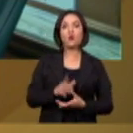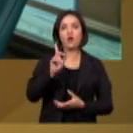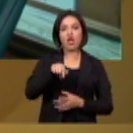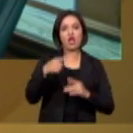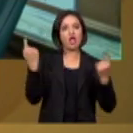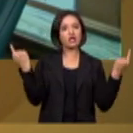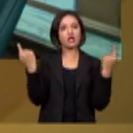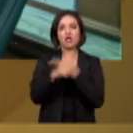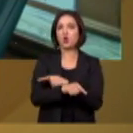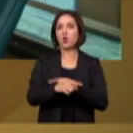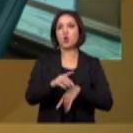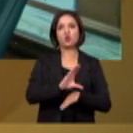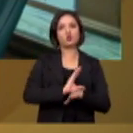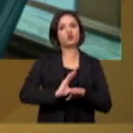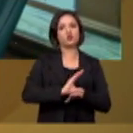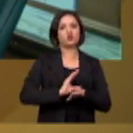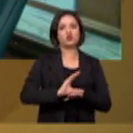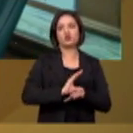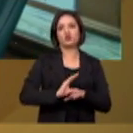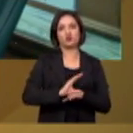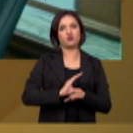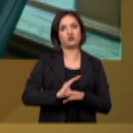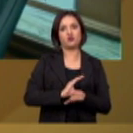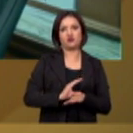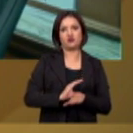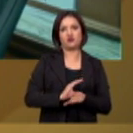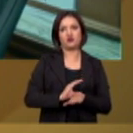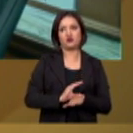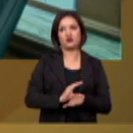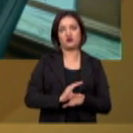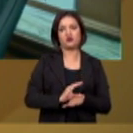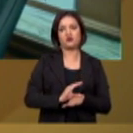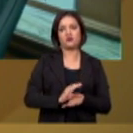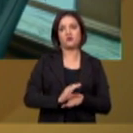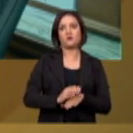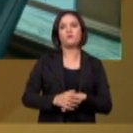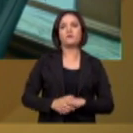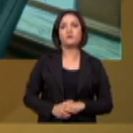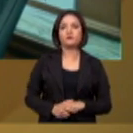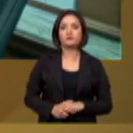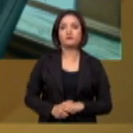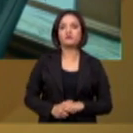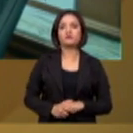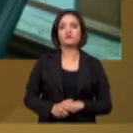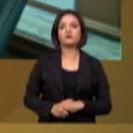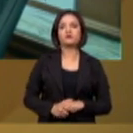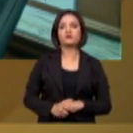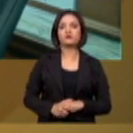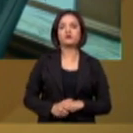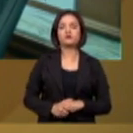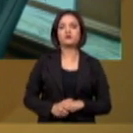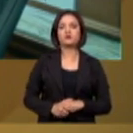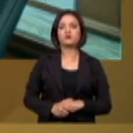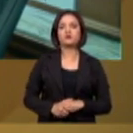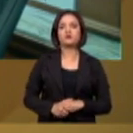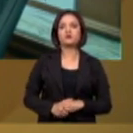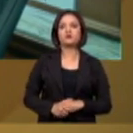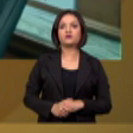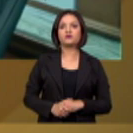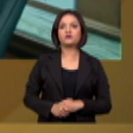a inconstitucionalidade e excelência teclado incondicionalidade porte no